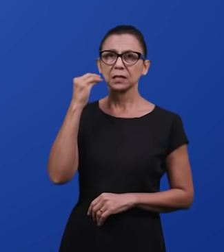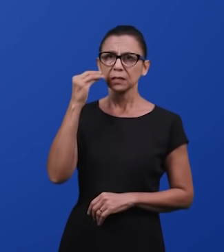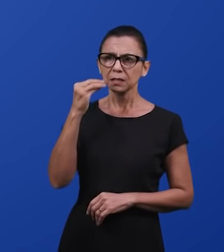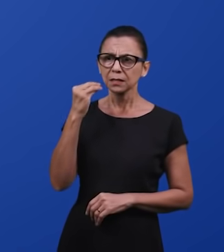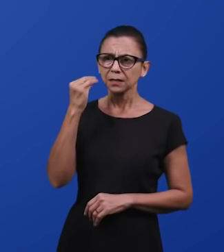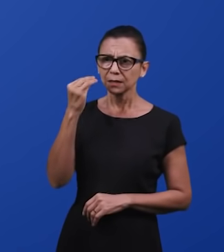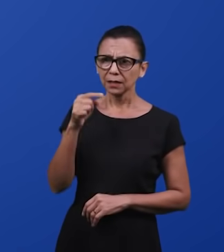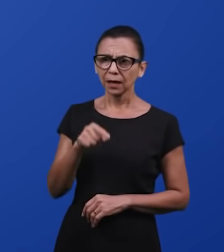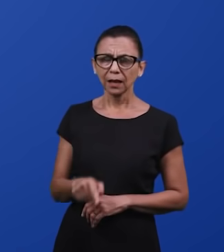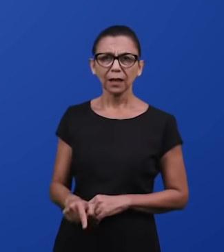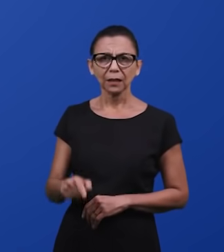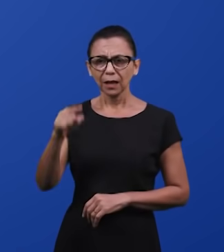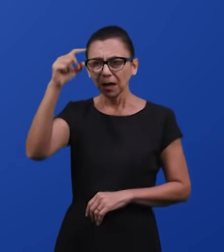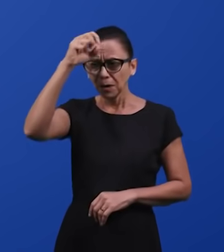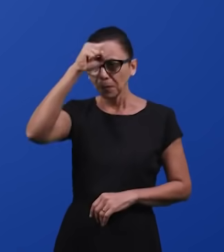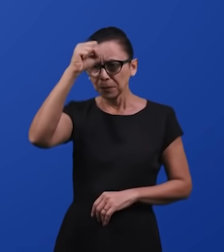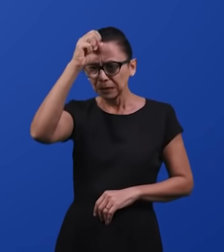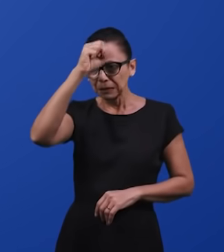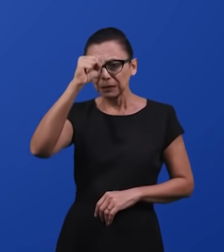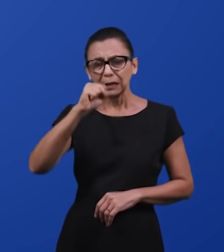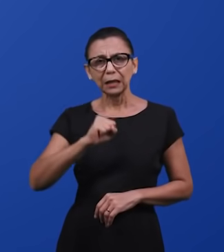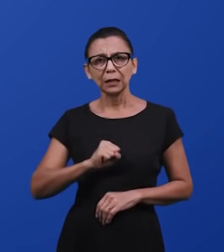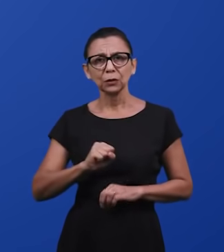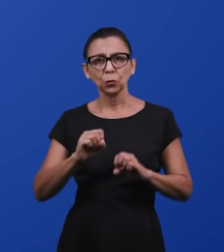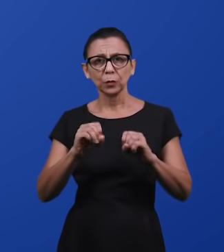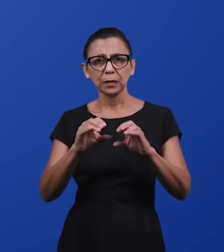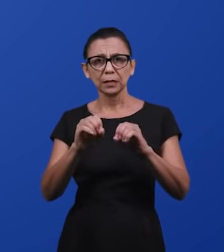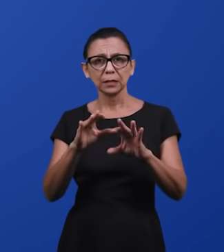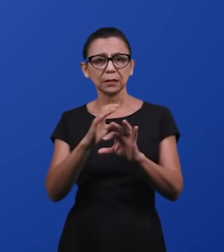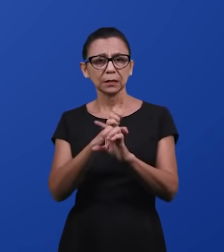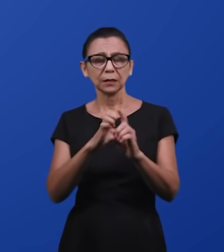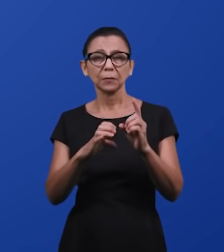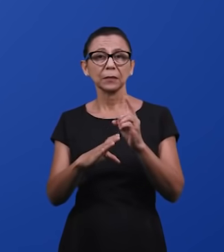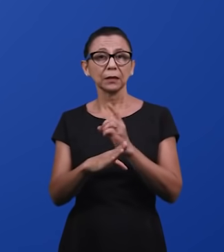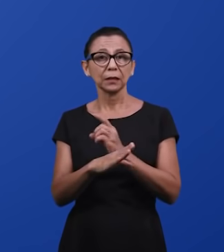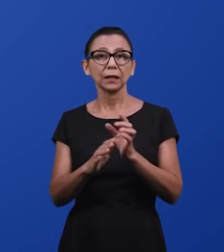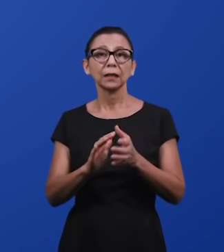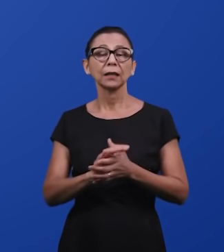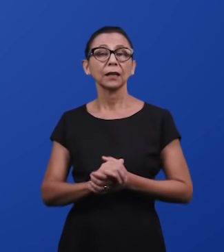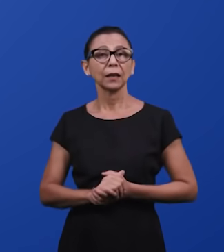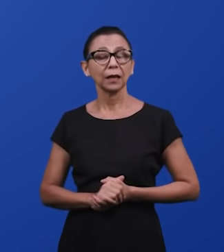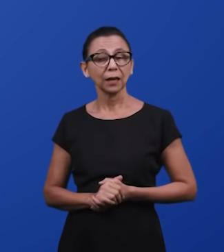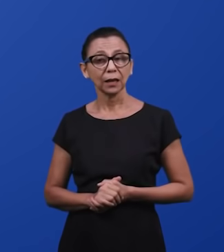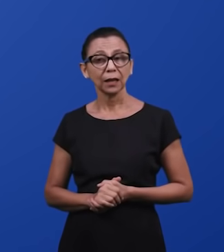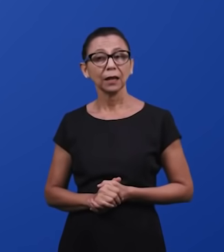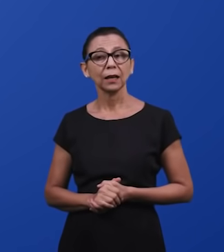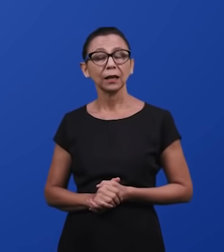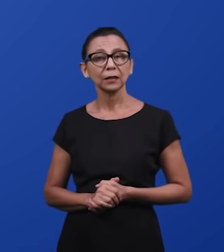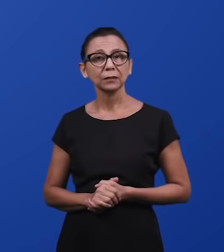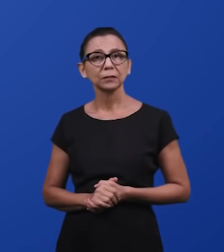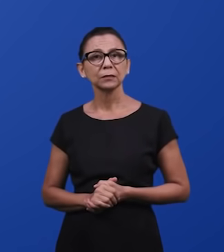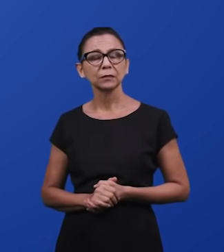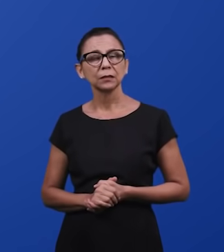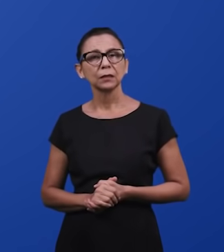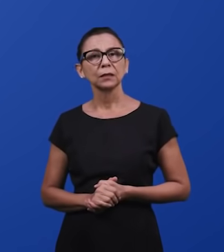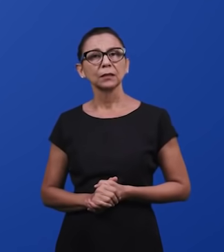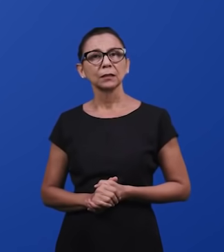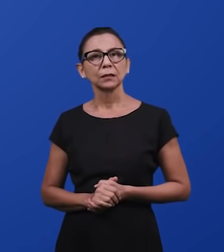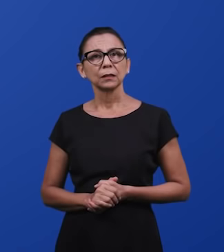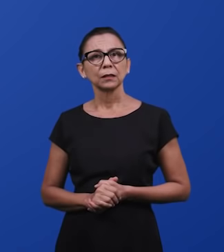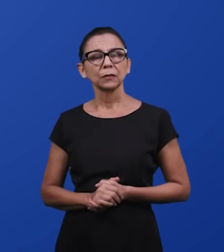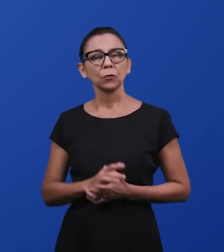experiências porque ela está aprendendo muito com o ensino da Escola Bíblica Dominical. Por 1 ano, ela ficou em